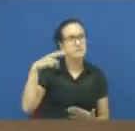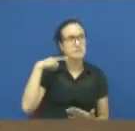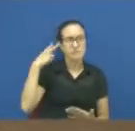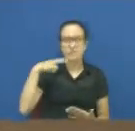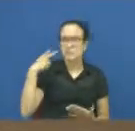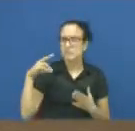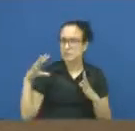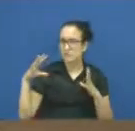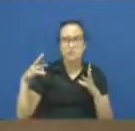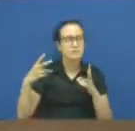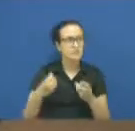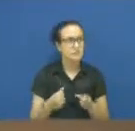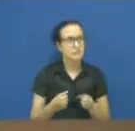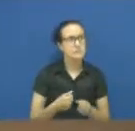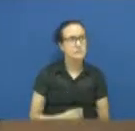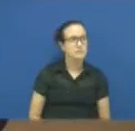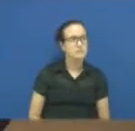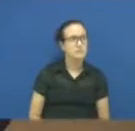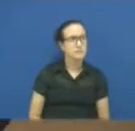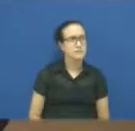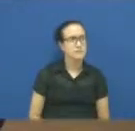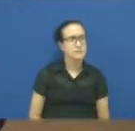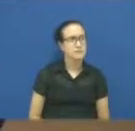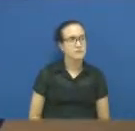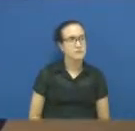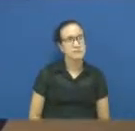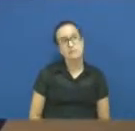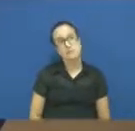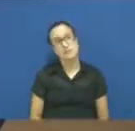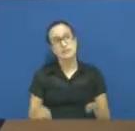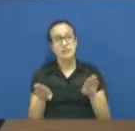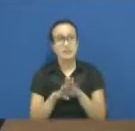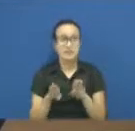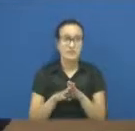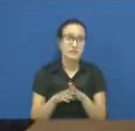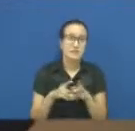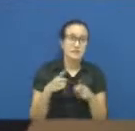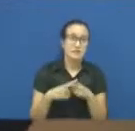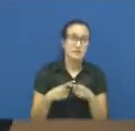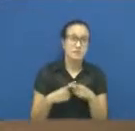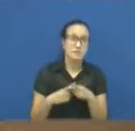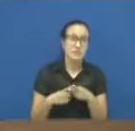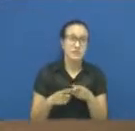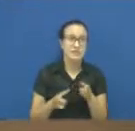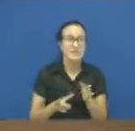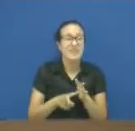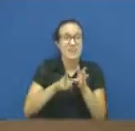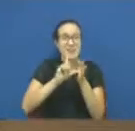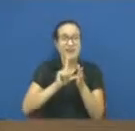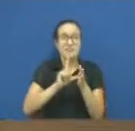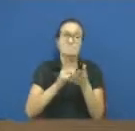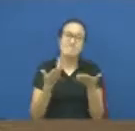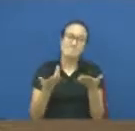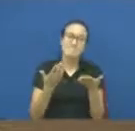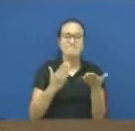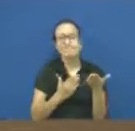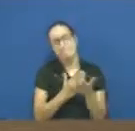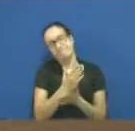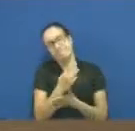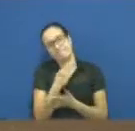vereadores. E também a decepção de não ser aprovado o outro item aí antes. Que eram os 2 aprovados